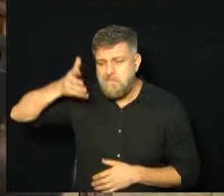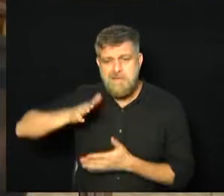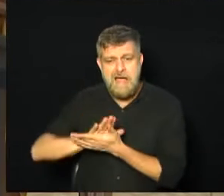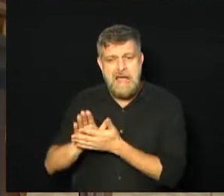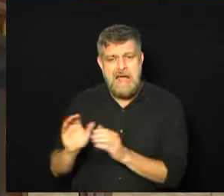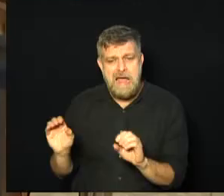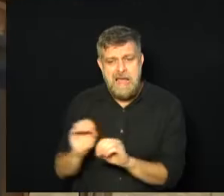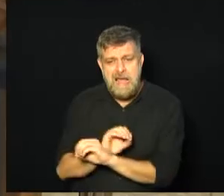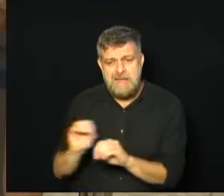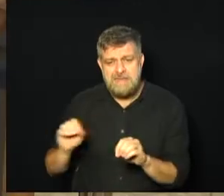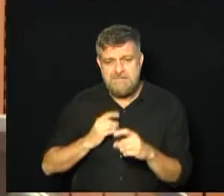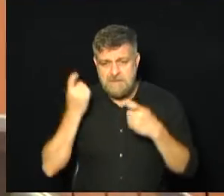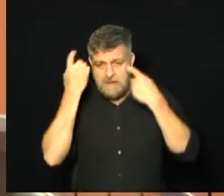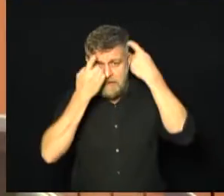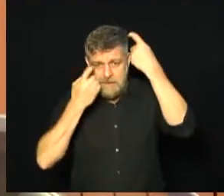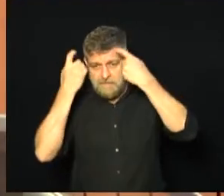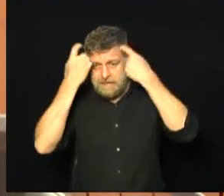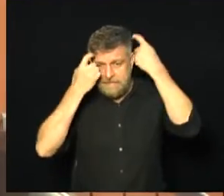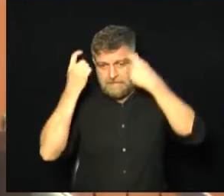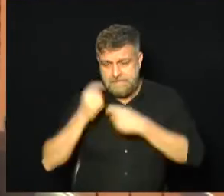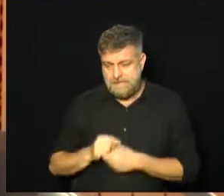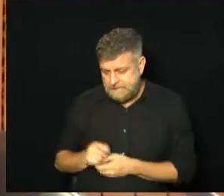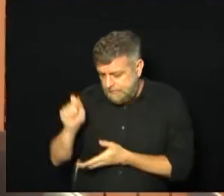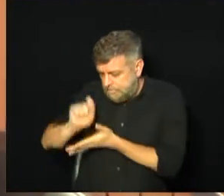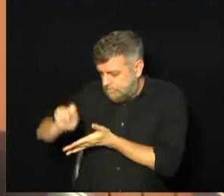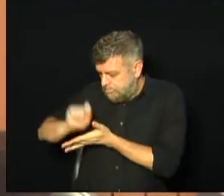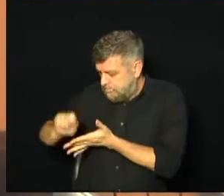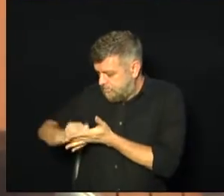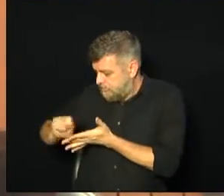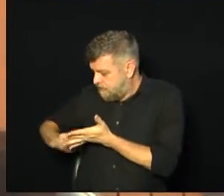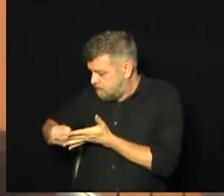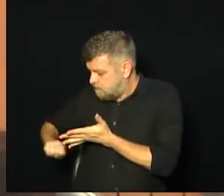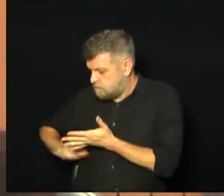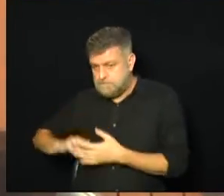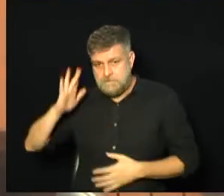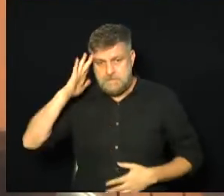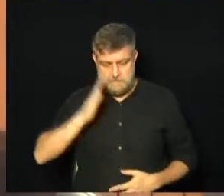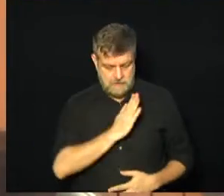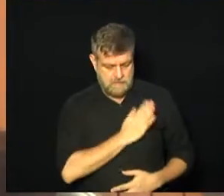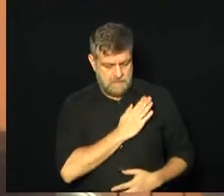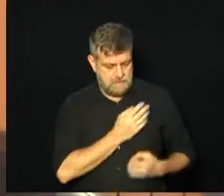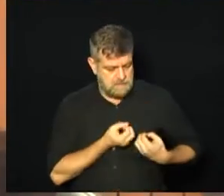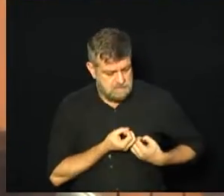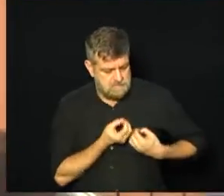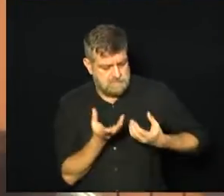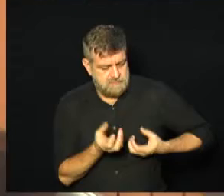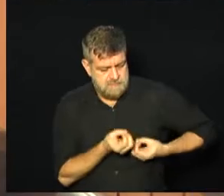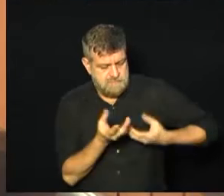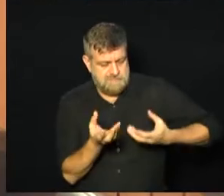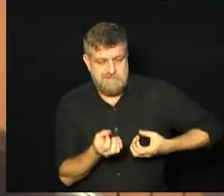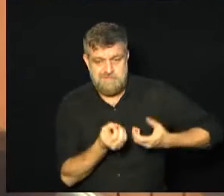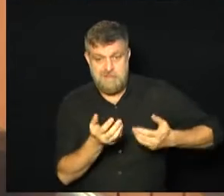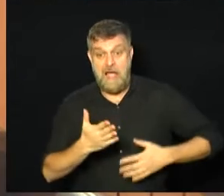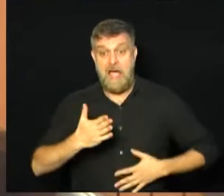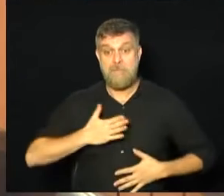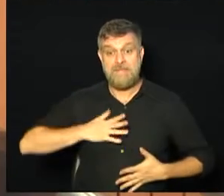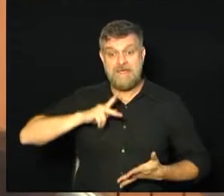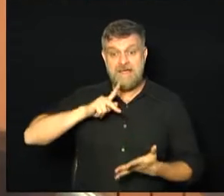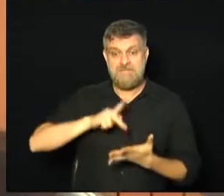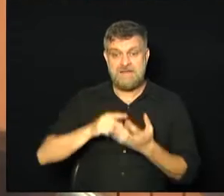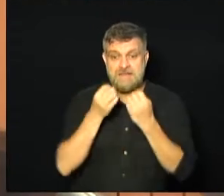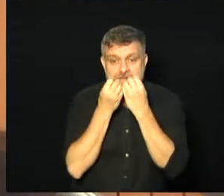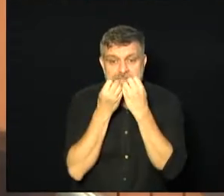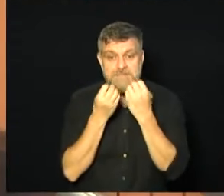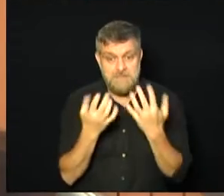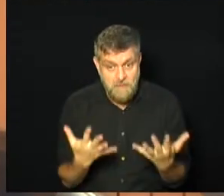Eu fiquei muito preocupada em ficar preparando e achei melhor falar com o meu coração, com a minha verdade, não é?